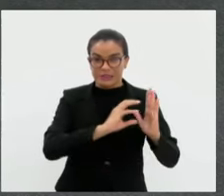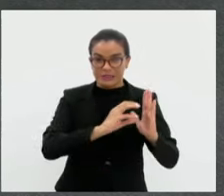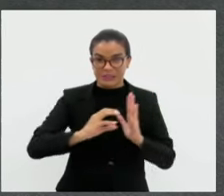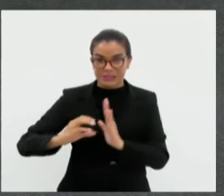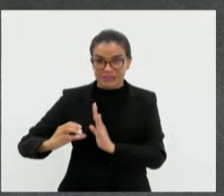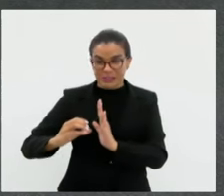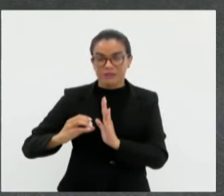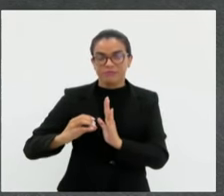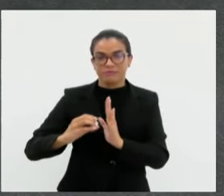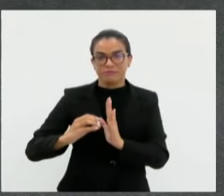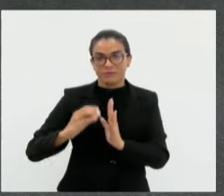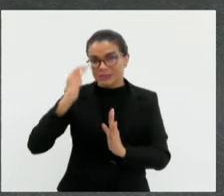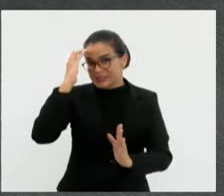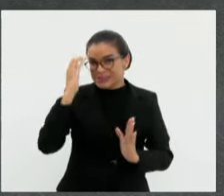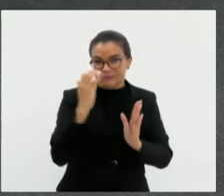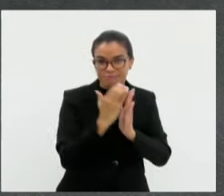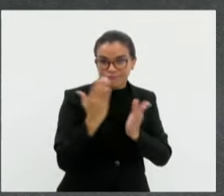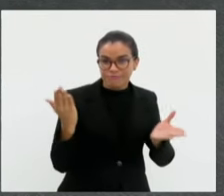prazo regimental,